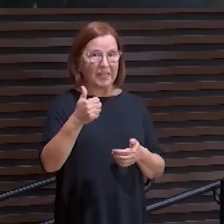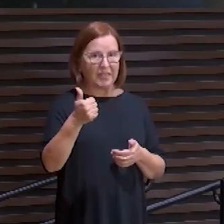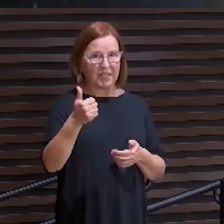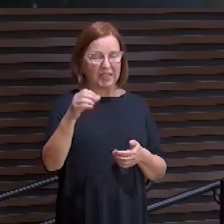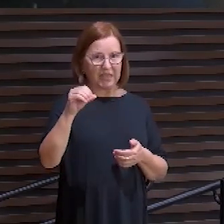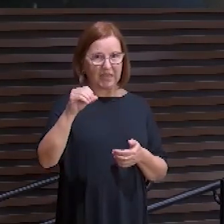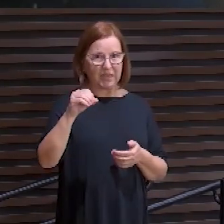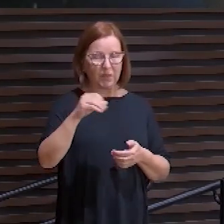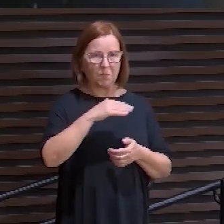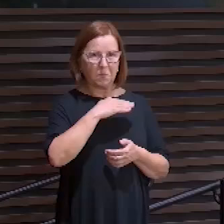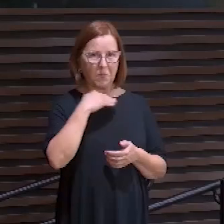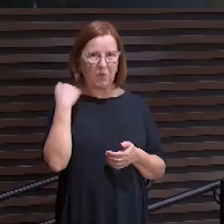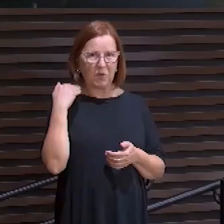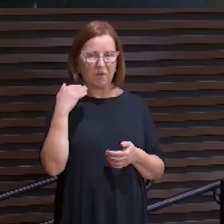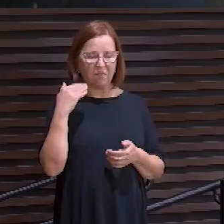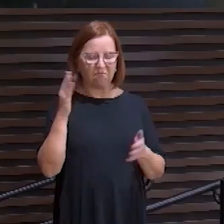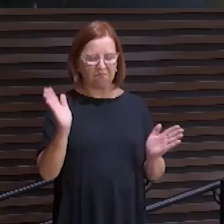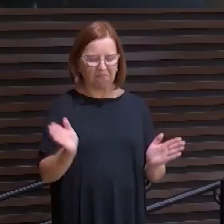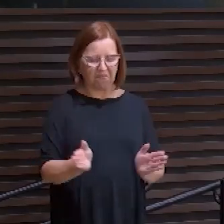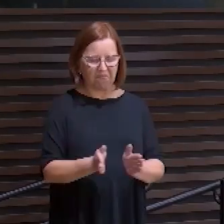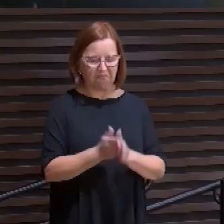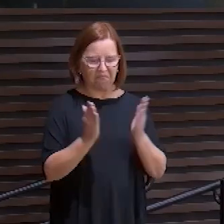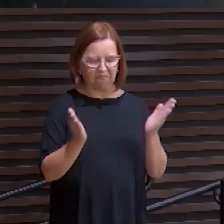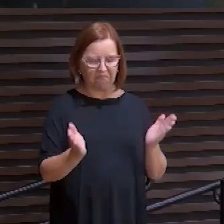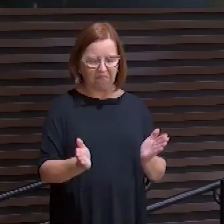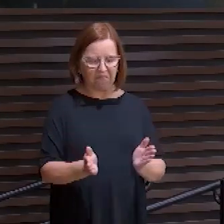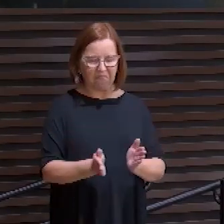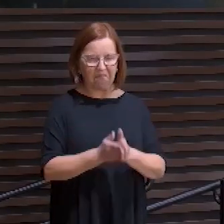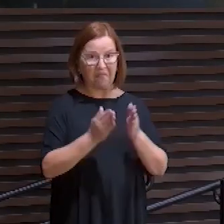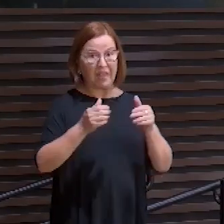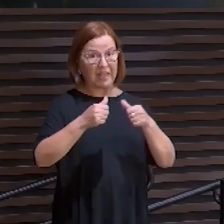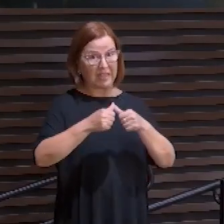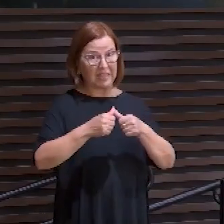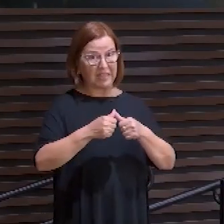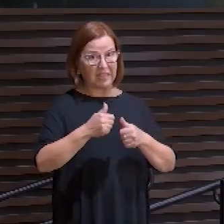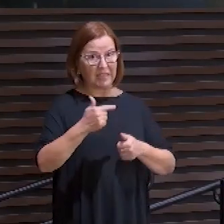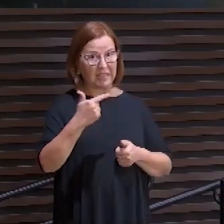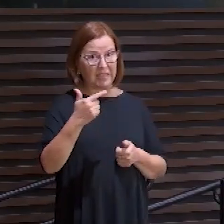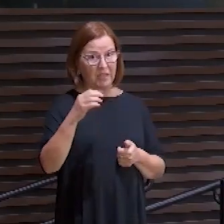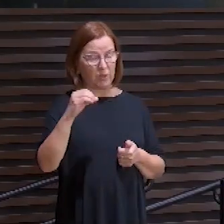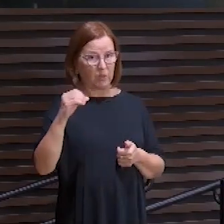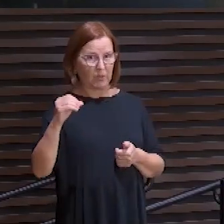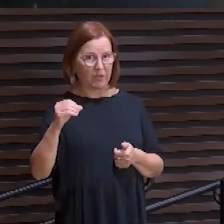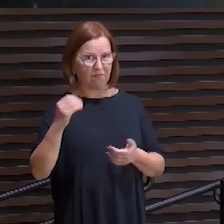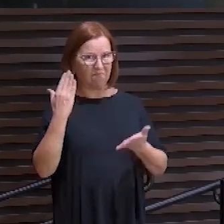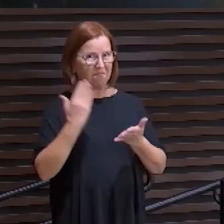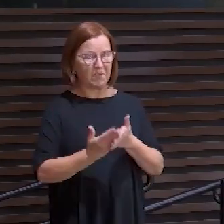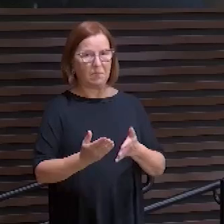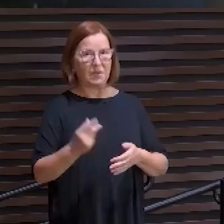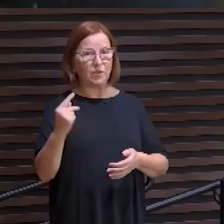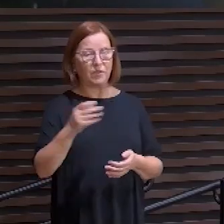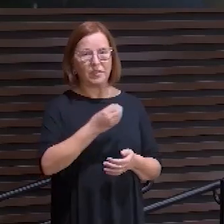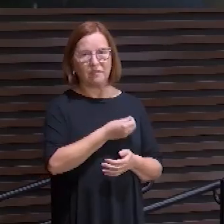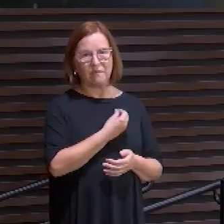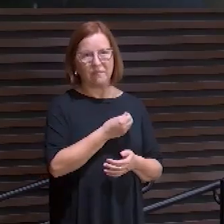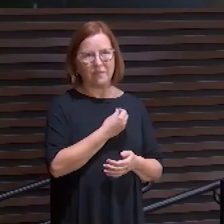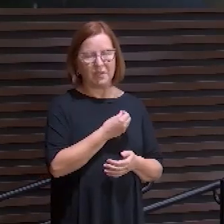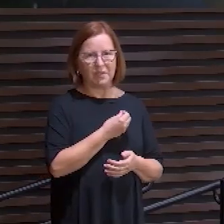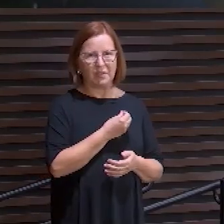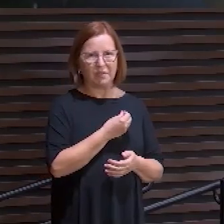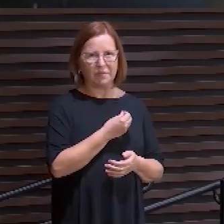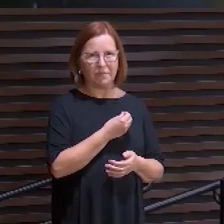310 morreram na miséria. Desses 200 terminaram seus dias